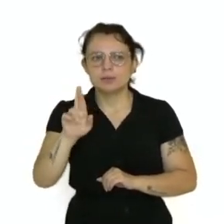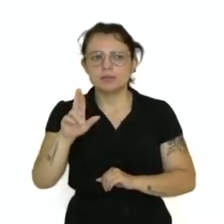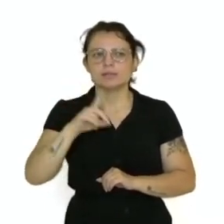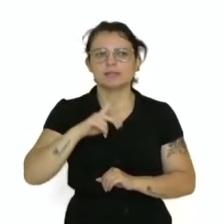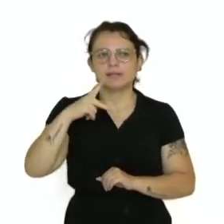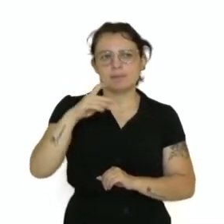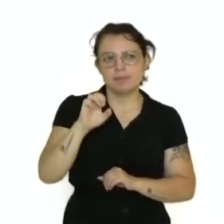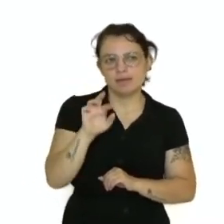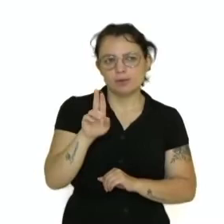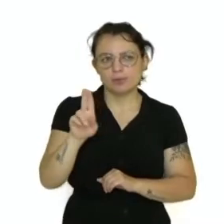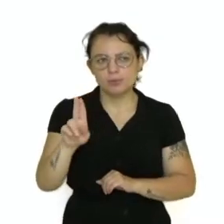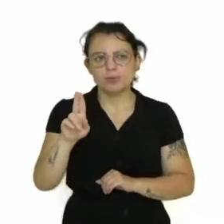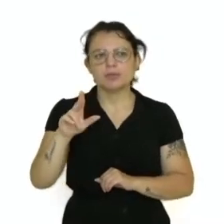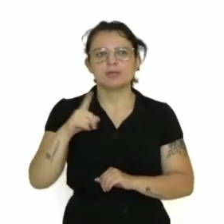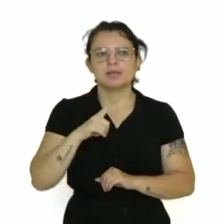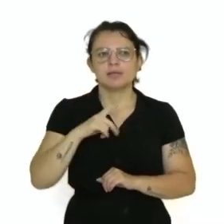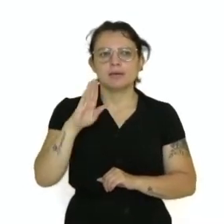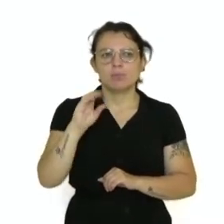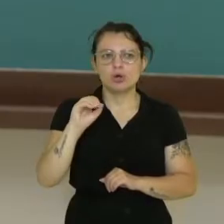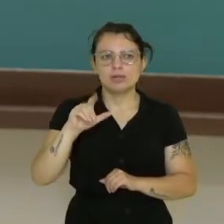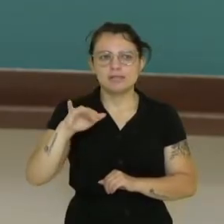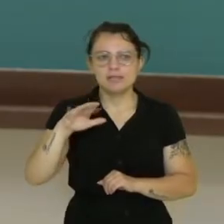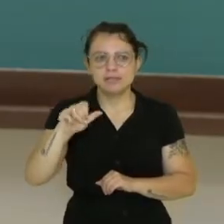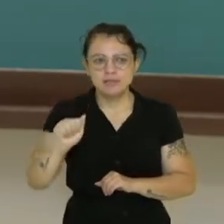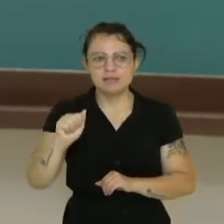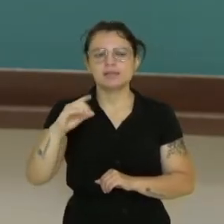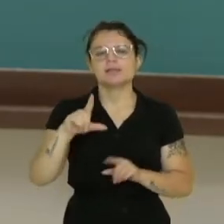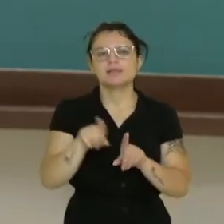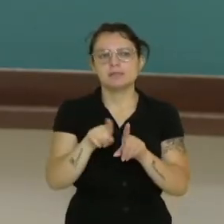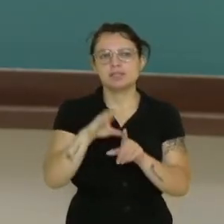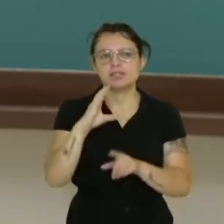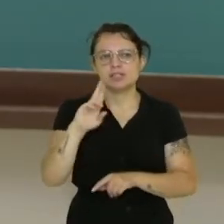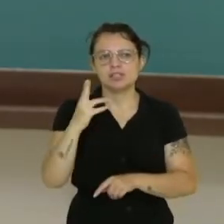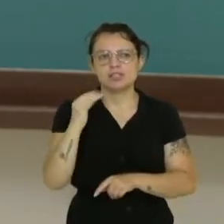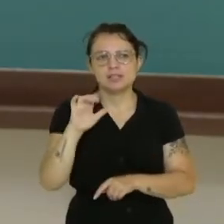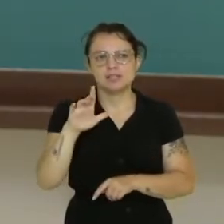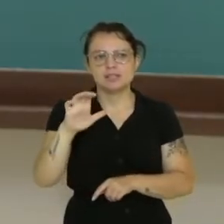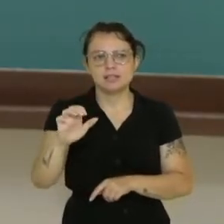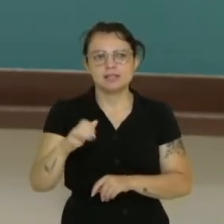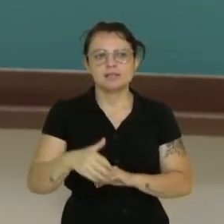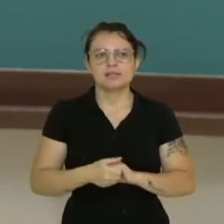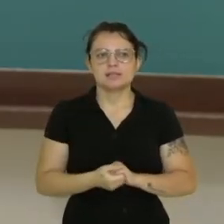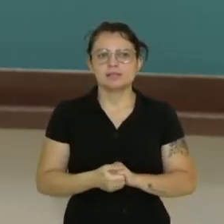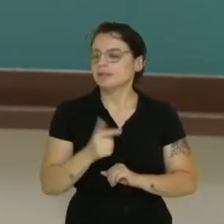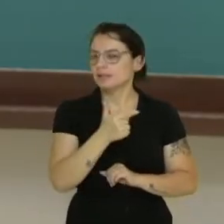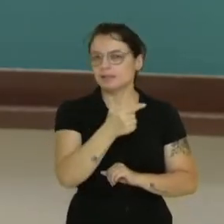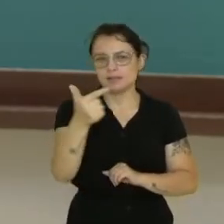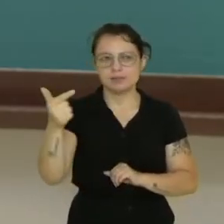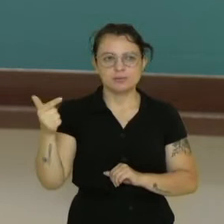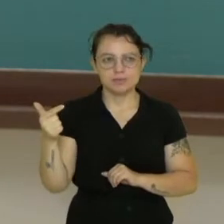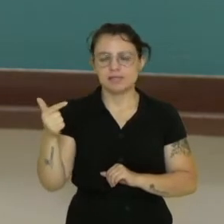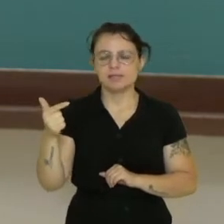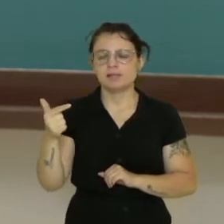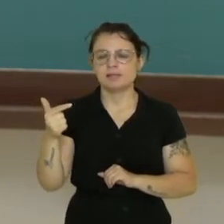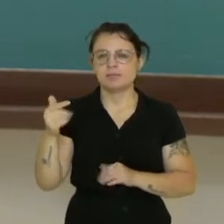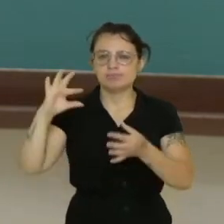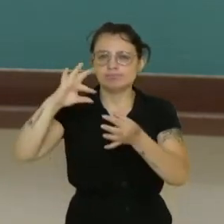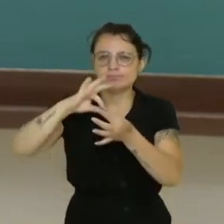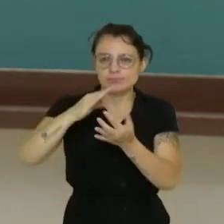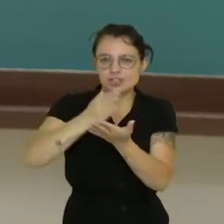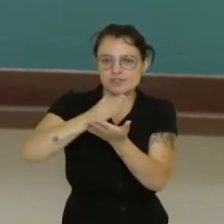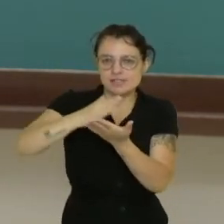a Bolívia e o Chile, que também não faz fronteira com o Brasil. Todos